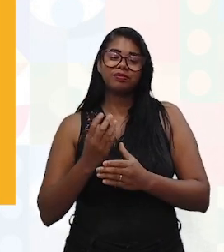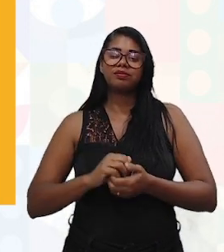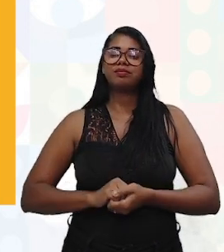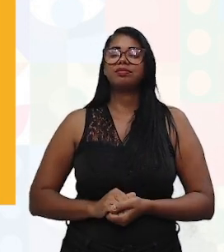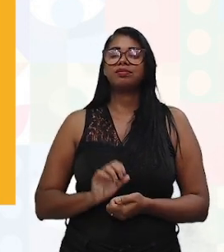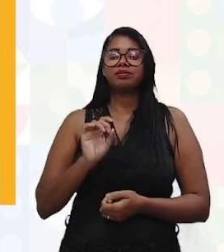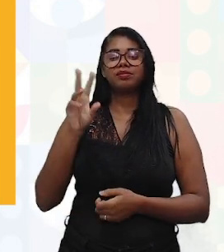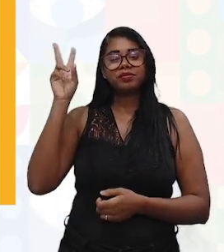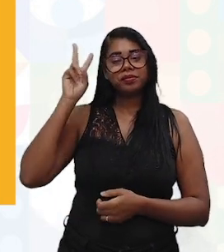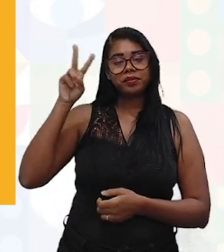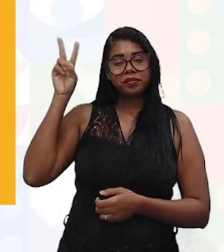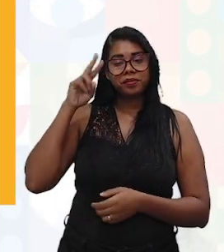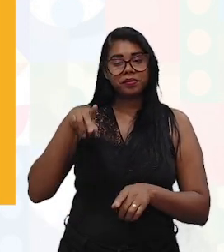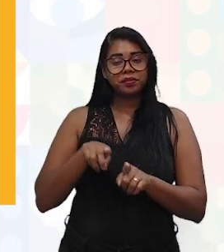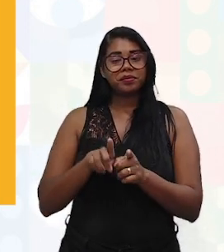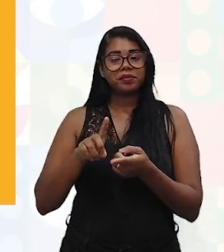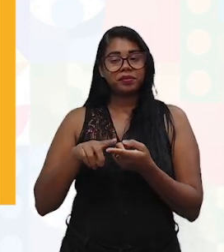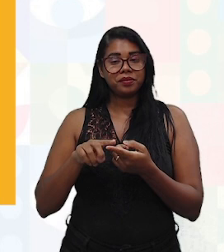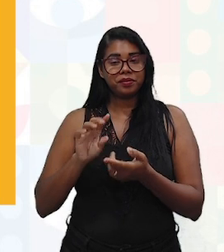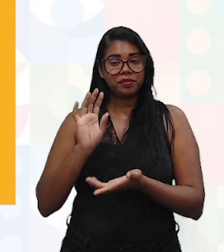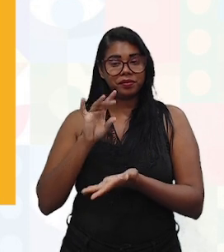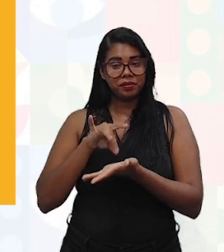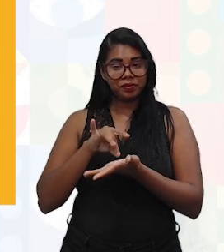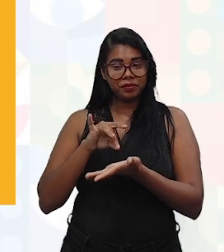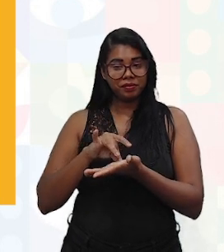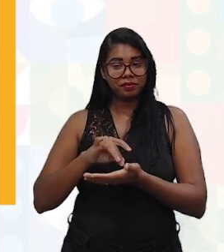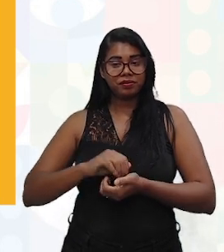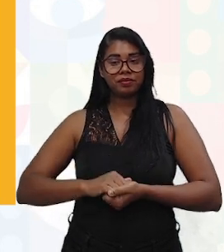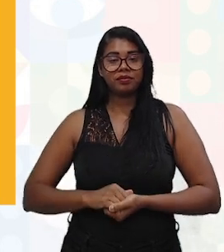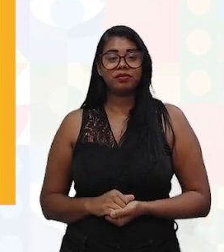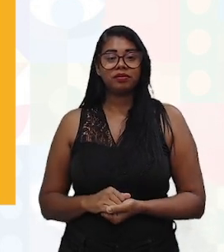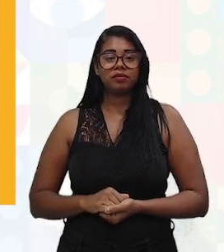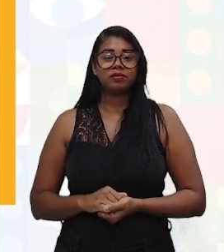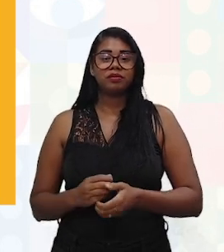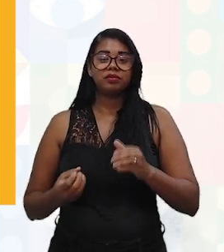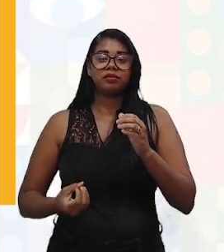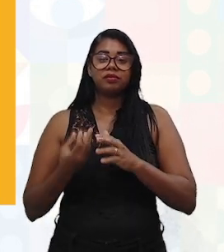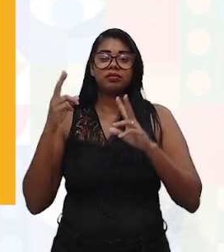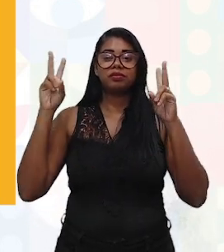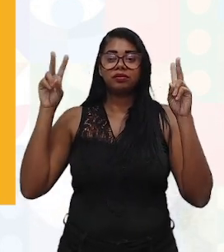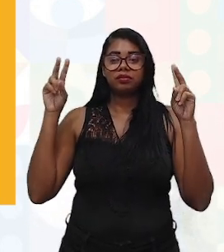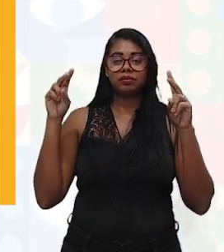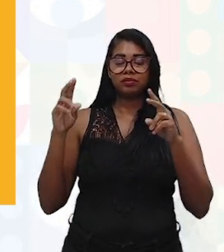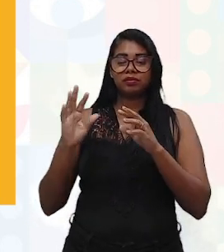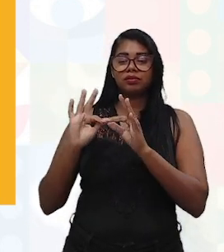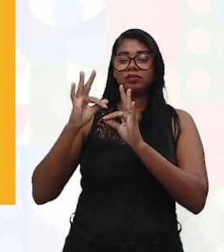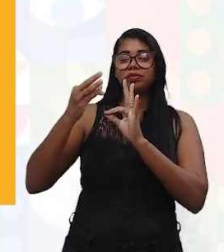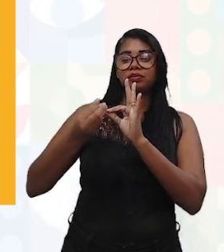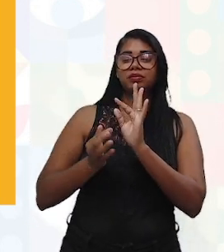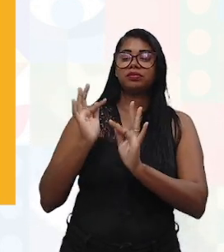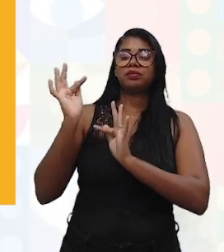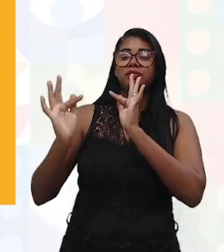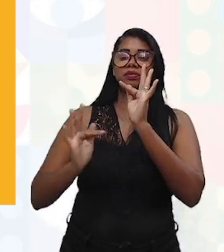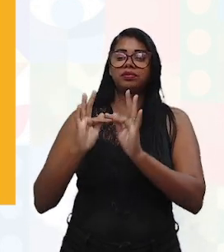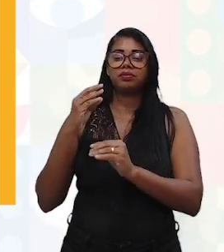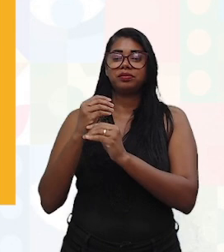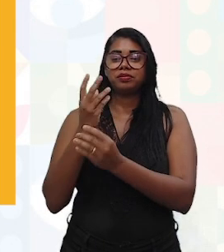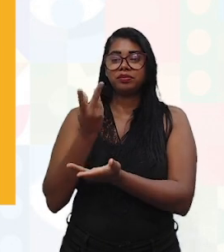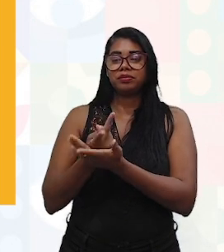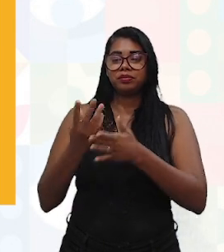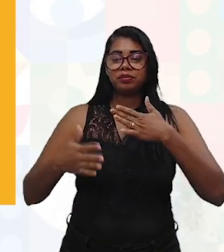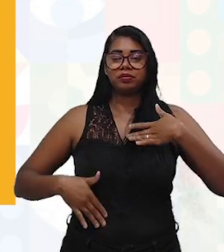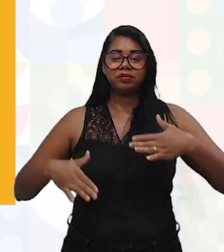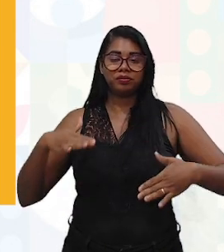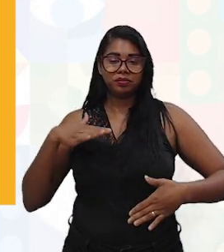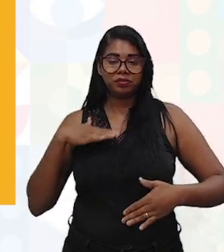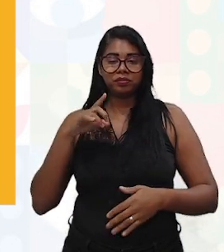só para lembrar o que é resiliência, na verdade, resiliência ela surgiu de um termo da física, que é essa propriedade que os corpos têm,